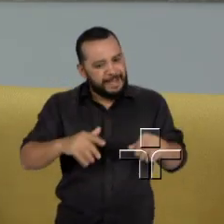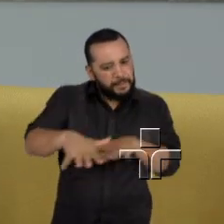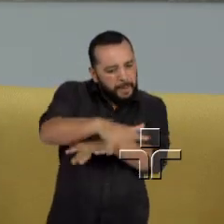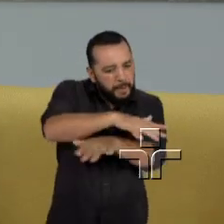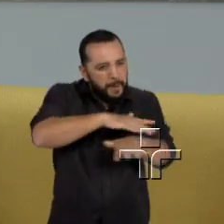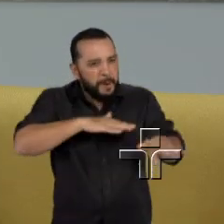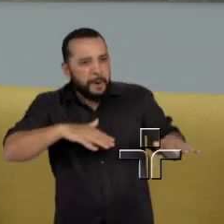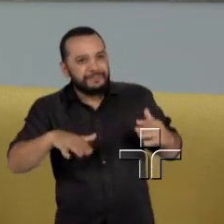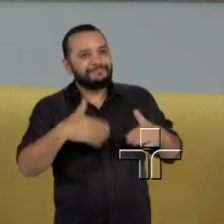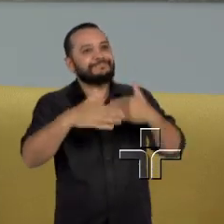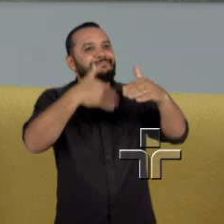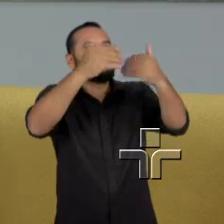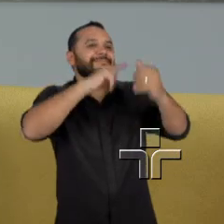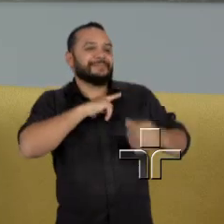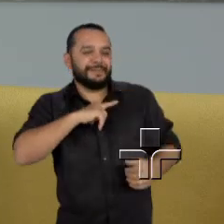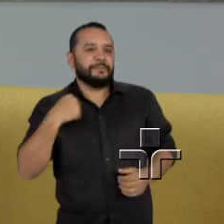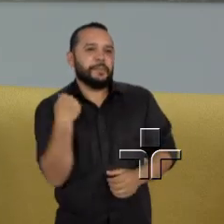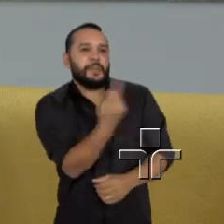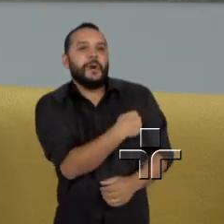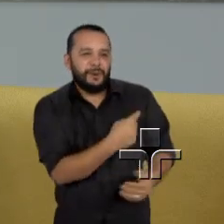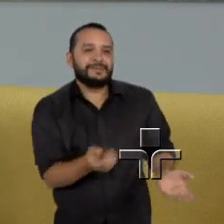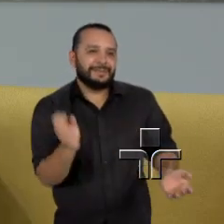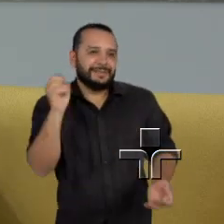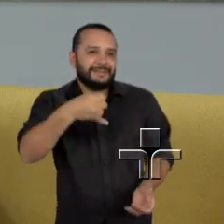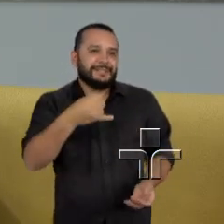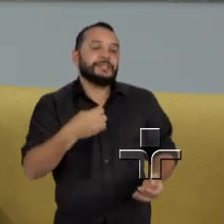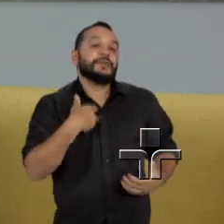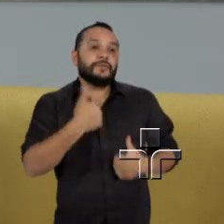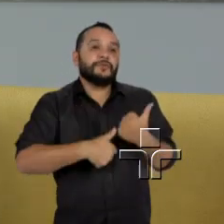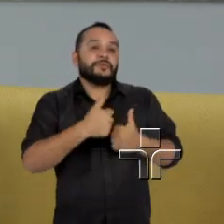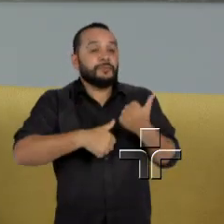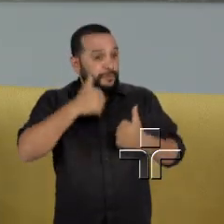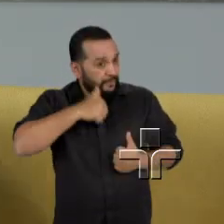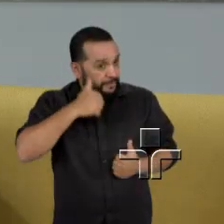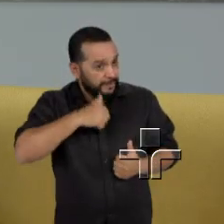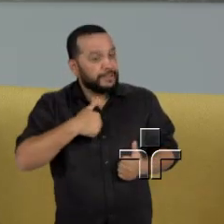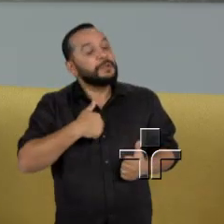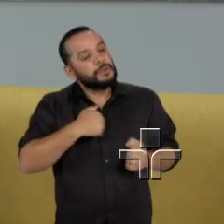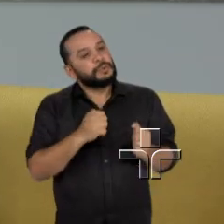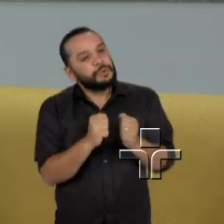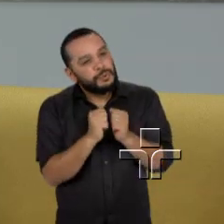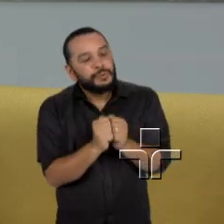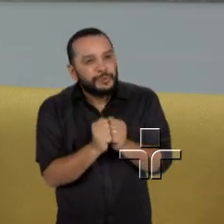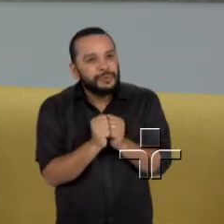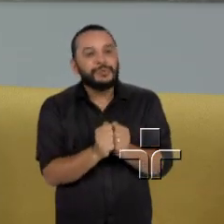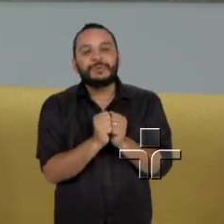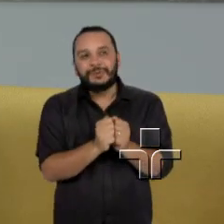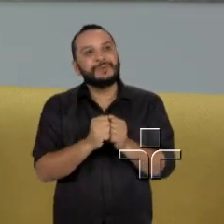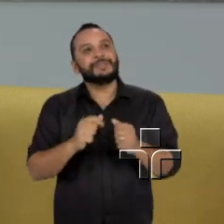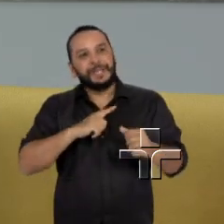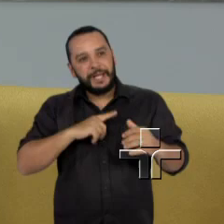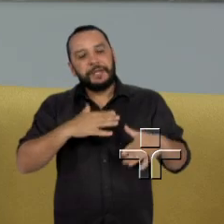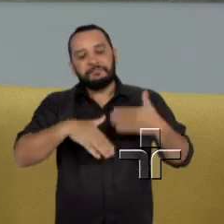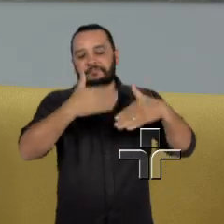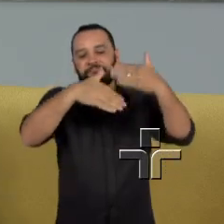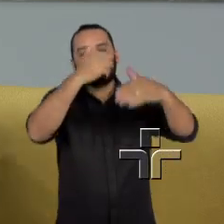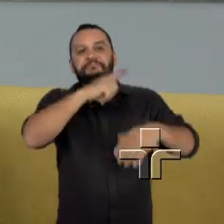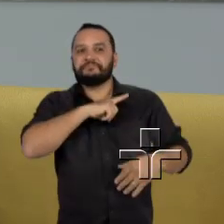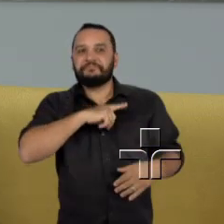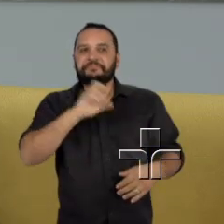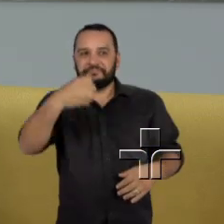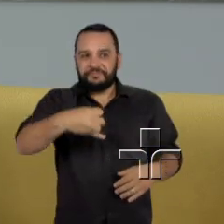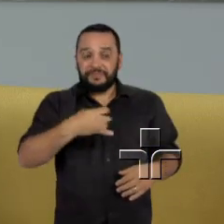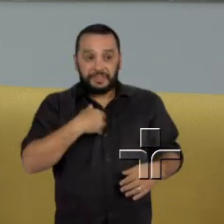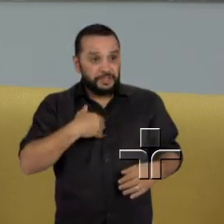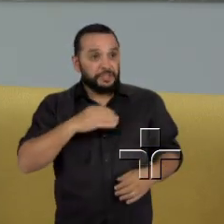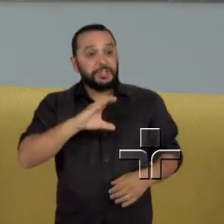muito interessante para todas nós. E o futebol feminino está vindo junto com isso, está vindo na onda junto com isso. E essa Copa do